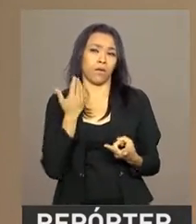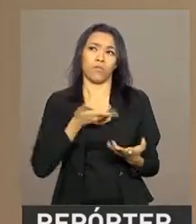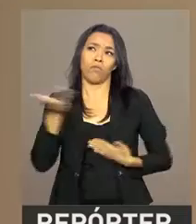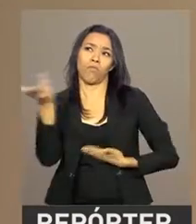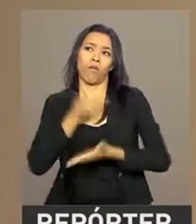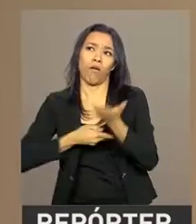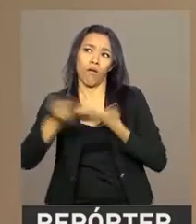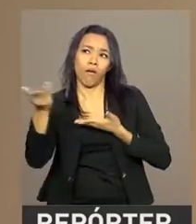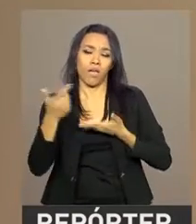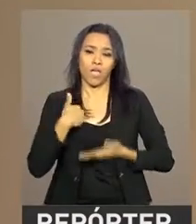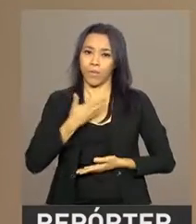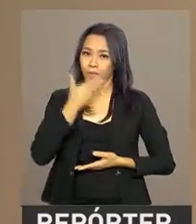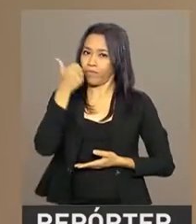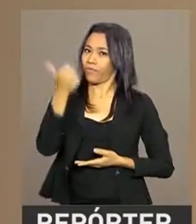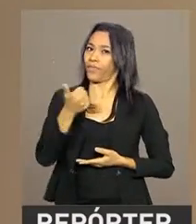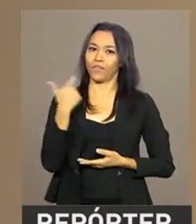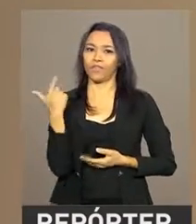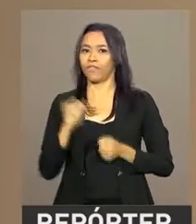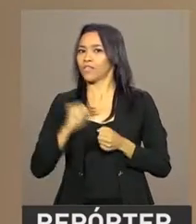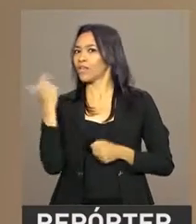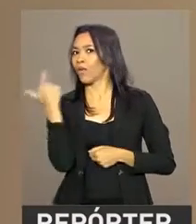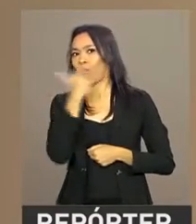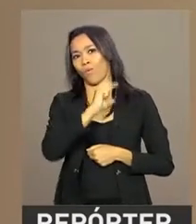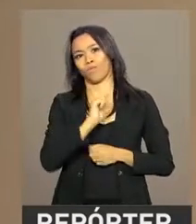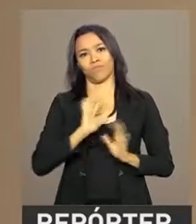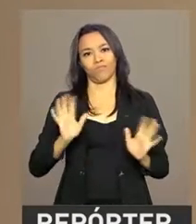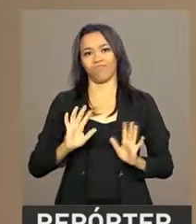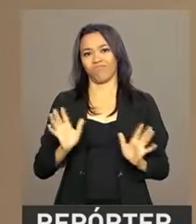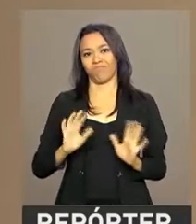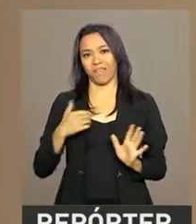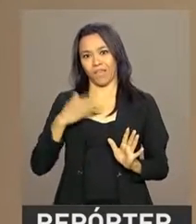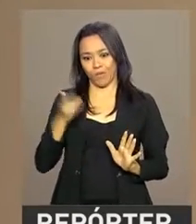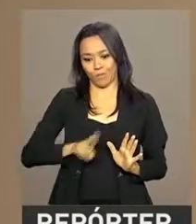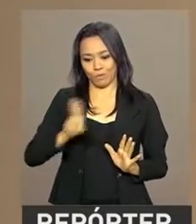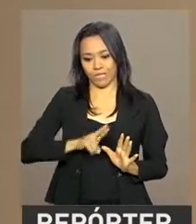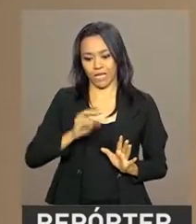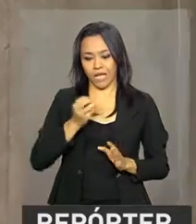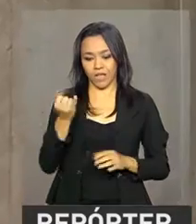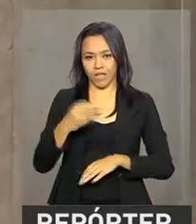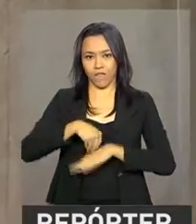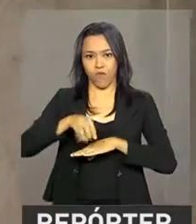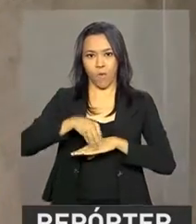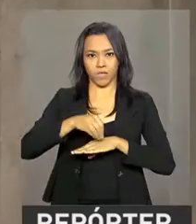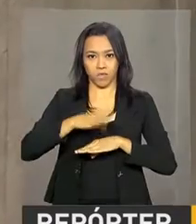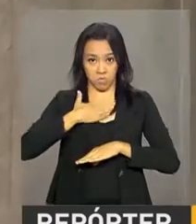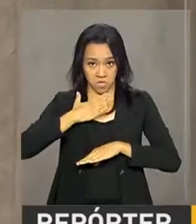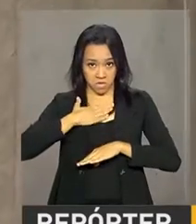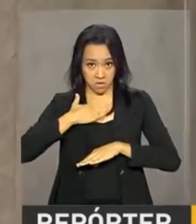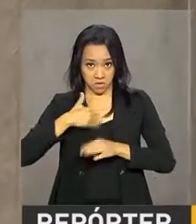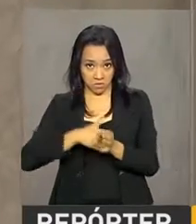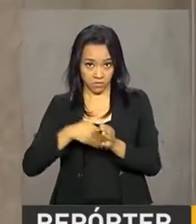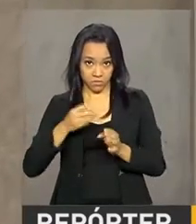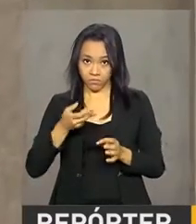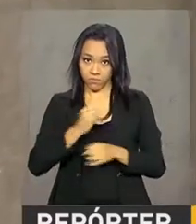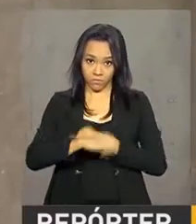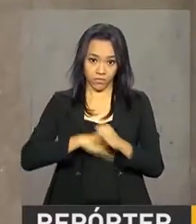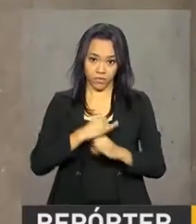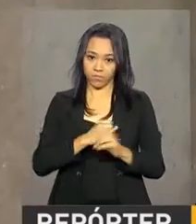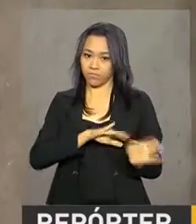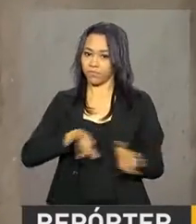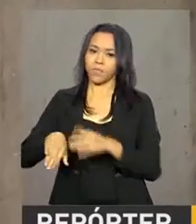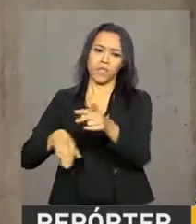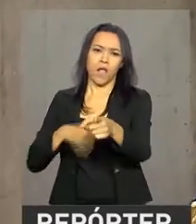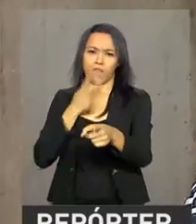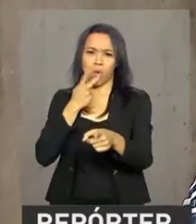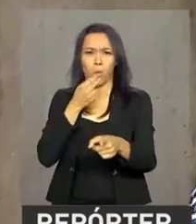ainda prefiro fazer isso de outra forma que não envolva trafegar dados pela internet. Sim, me sinto muito segura. Não tenho problema